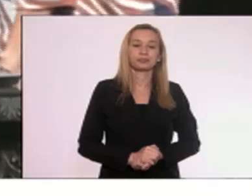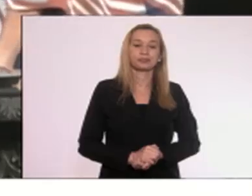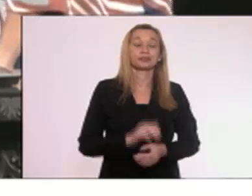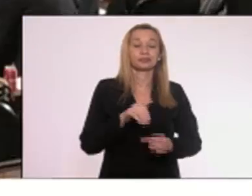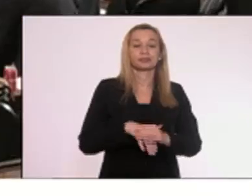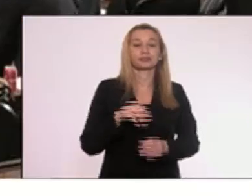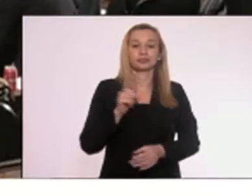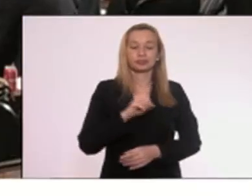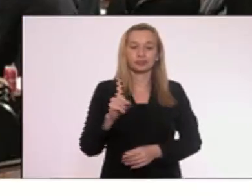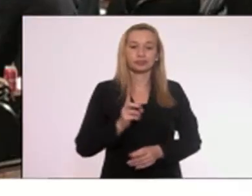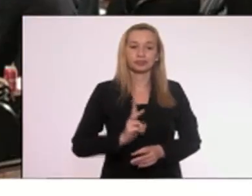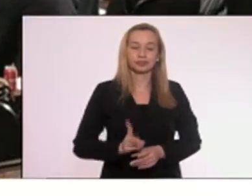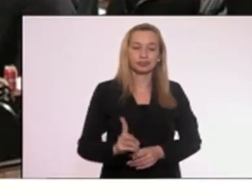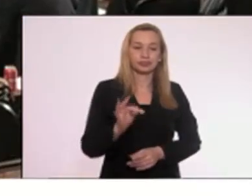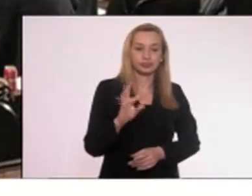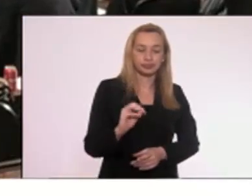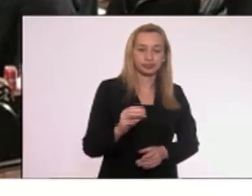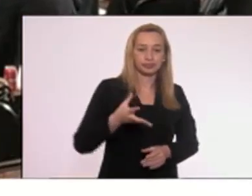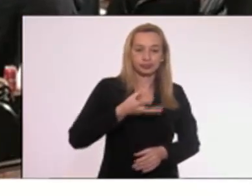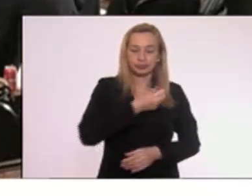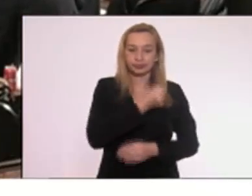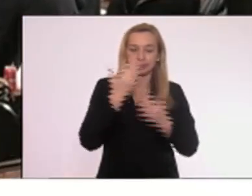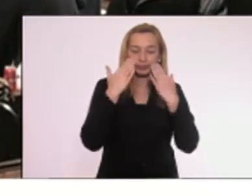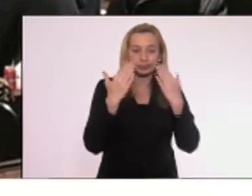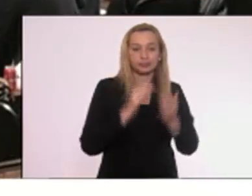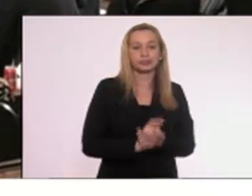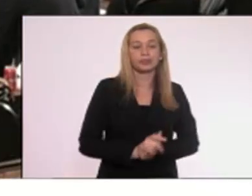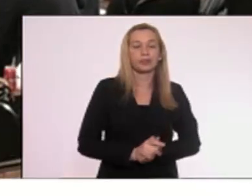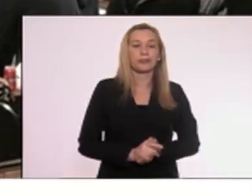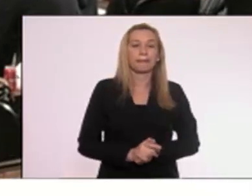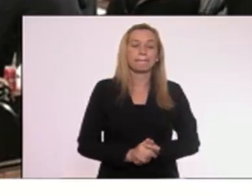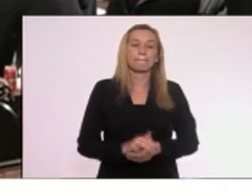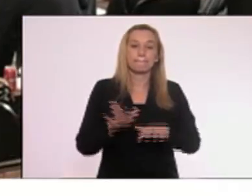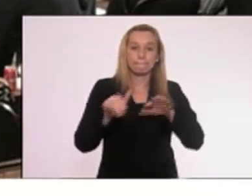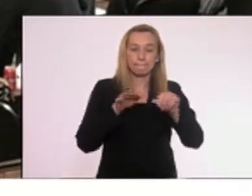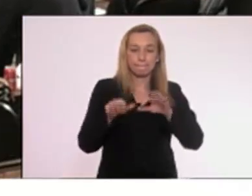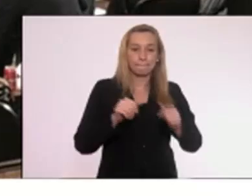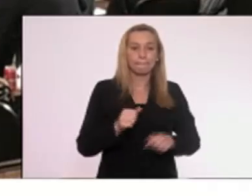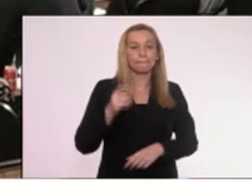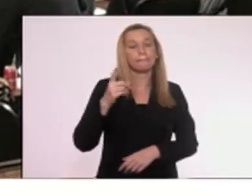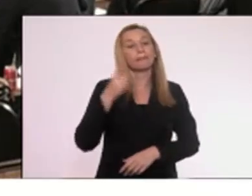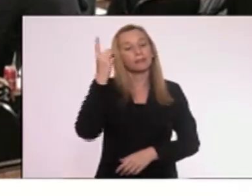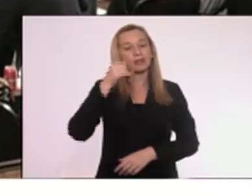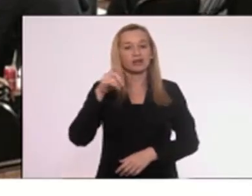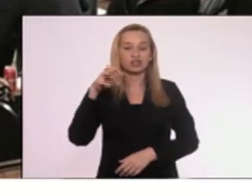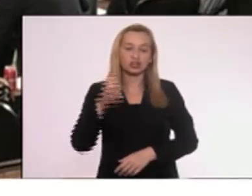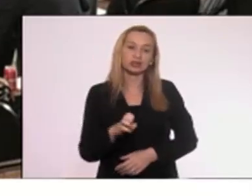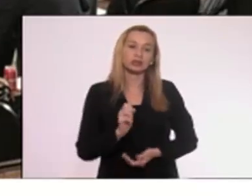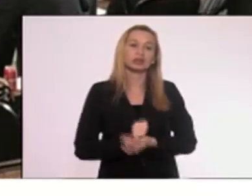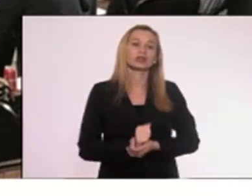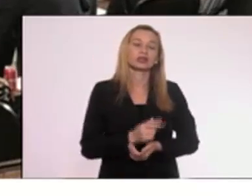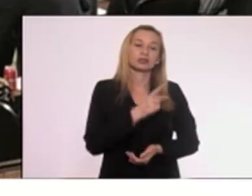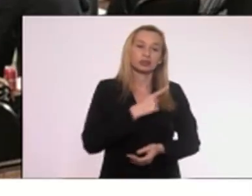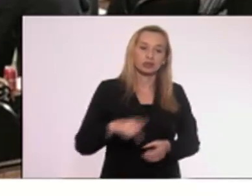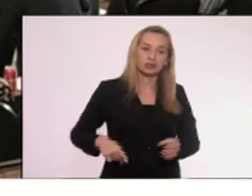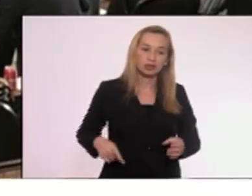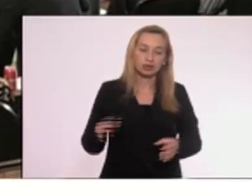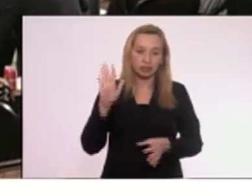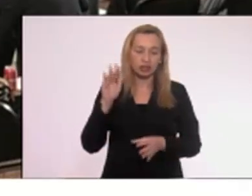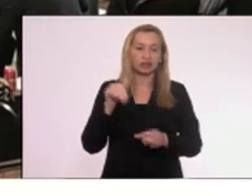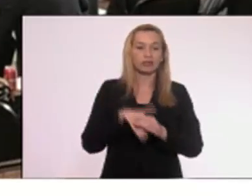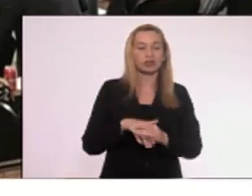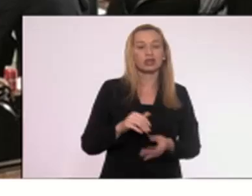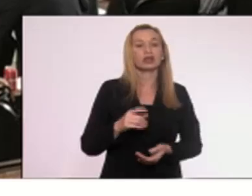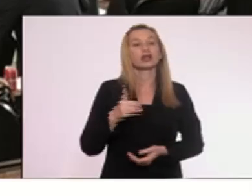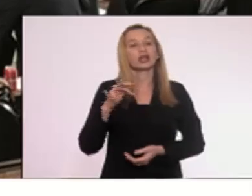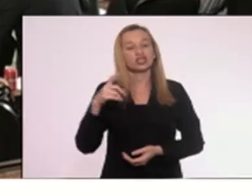Votando não, mantém o veto, salvo destaque. A presidência irá proceder a chamar deputado Alexandre Freitas, presente, vai votar. Deputado